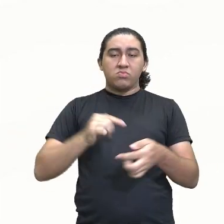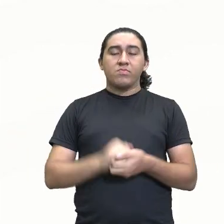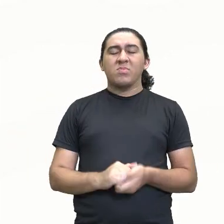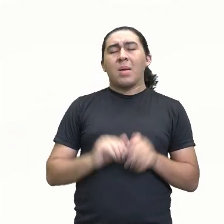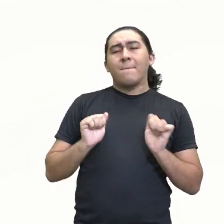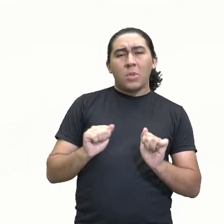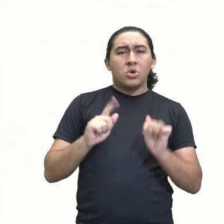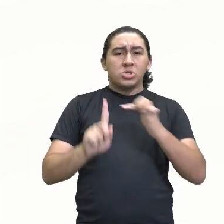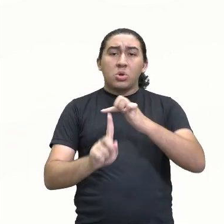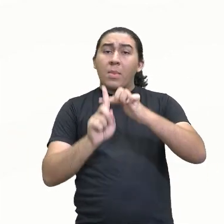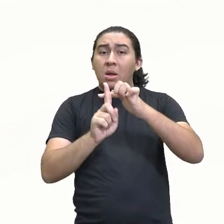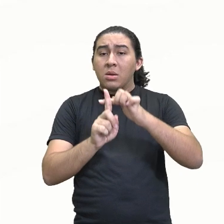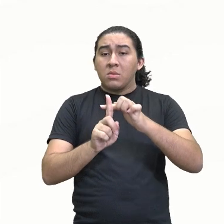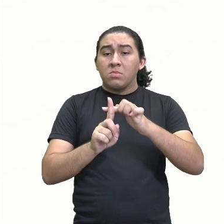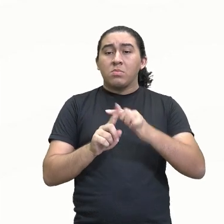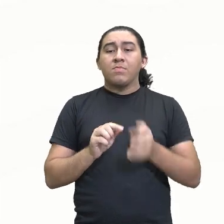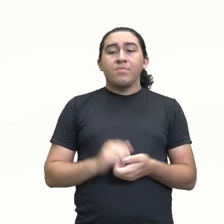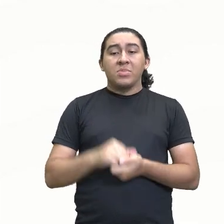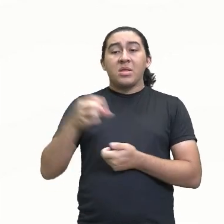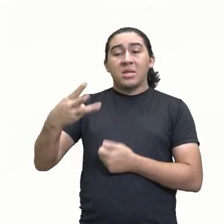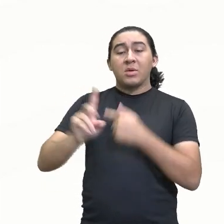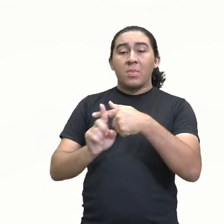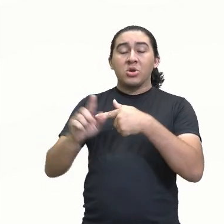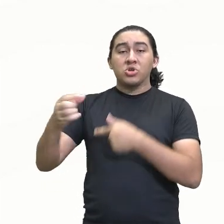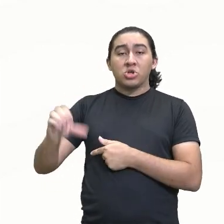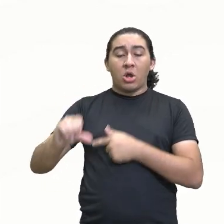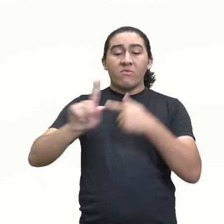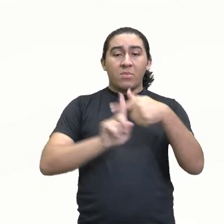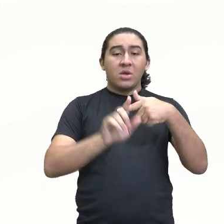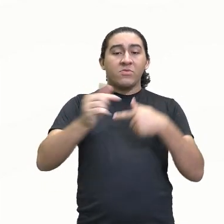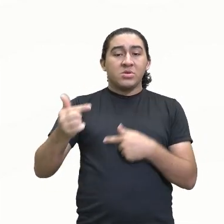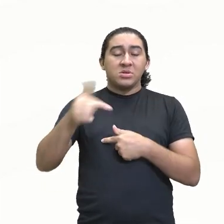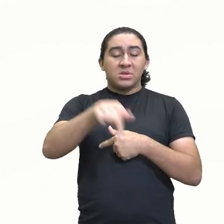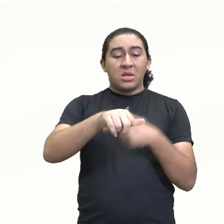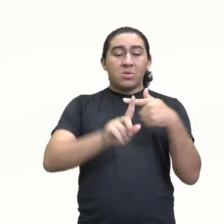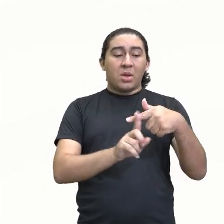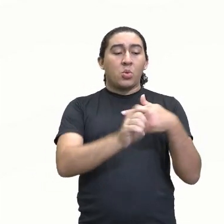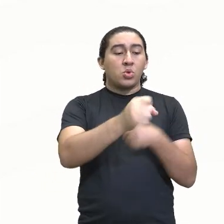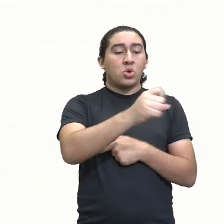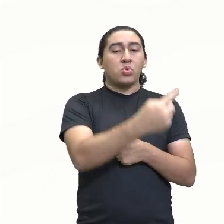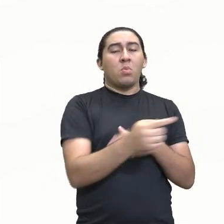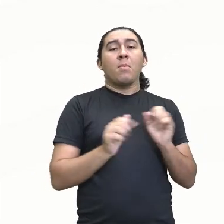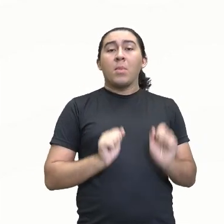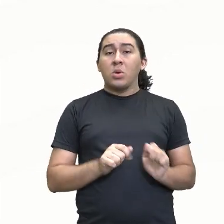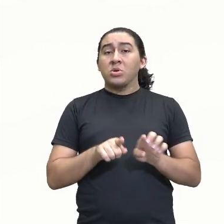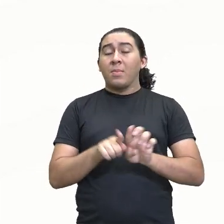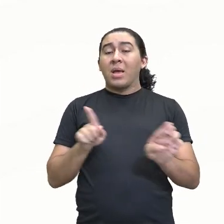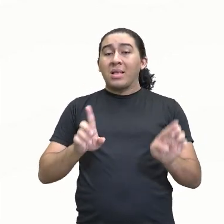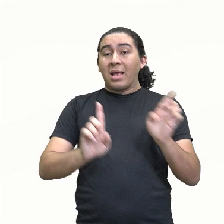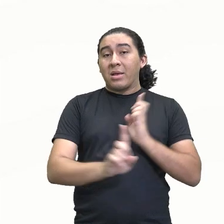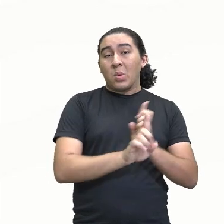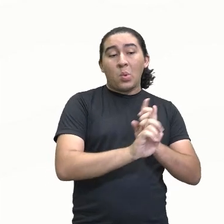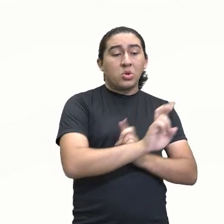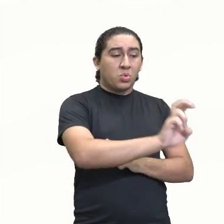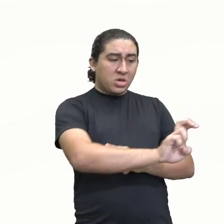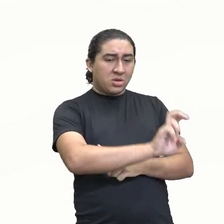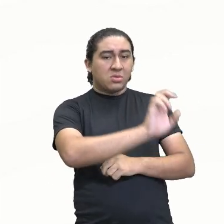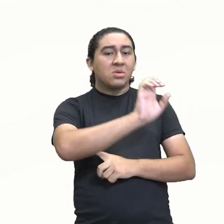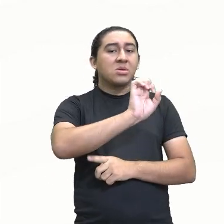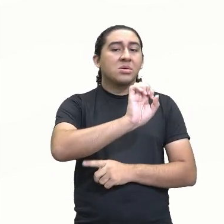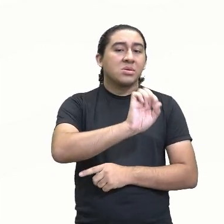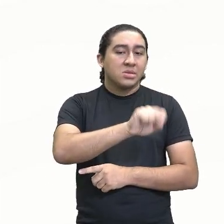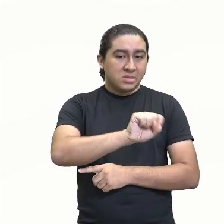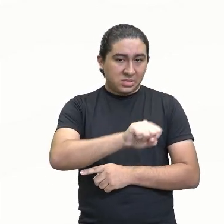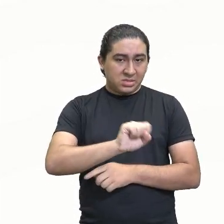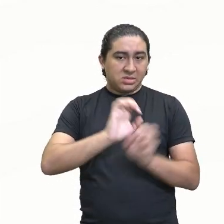posso somar? 3 mais 9 mais 27 mais 81, mas aí você vai encontrar o quinto termo, certo? Pode. Mas vamos